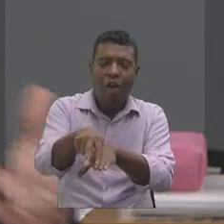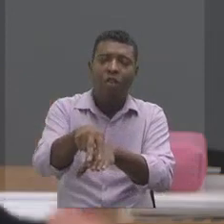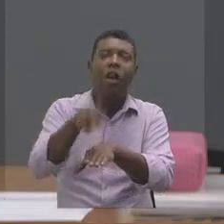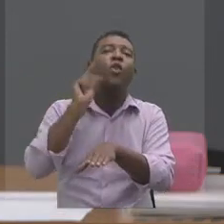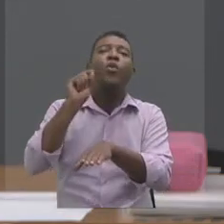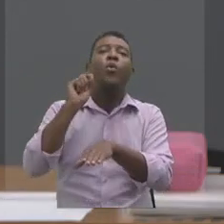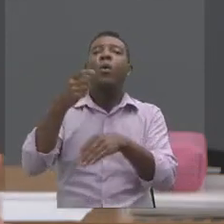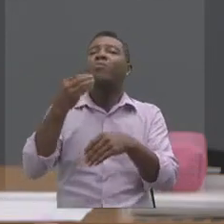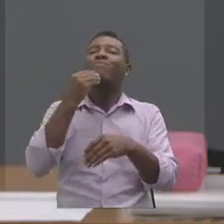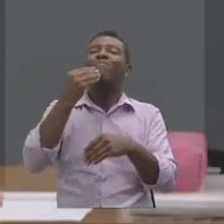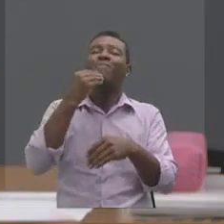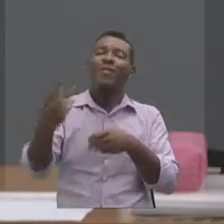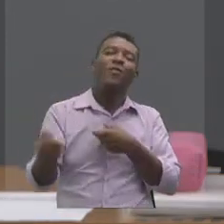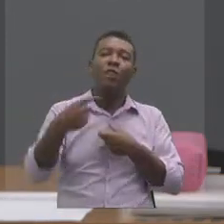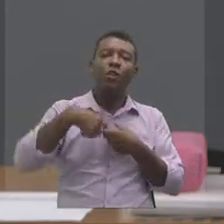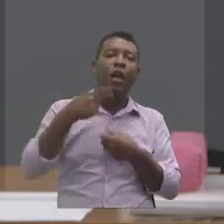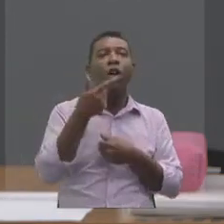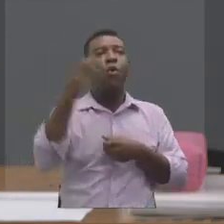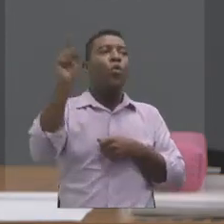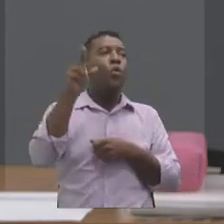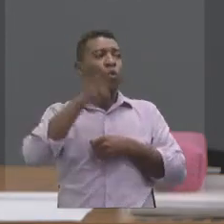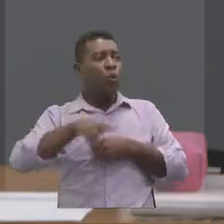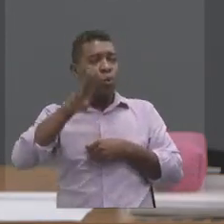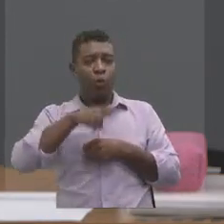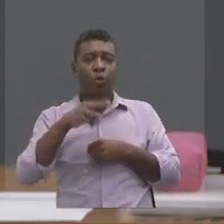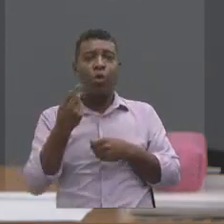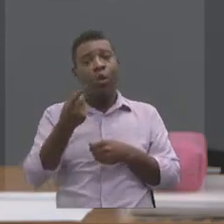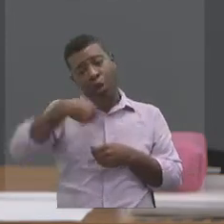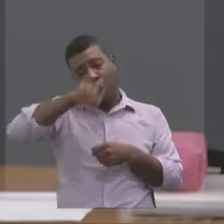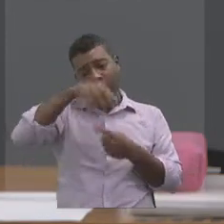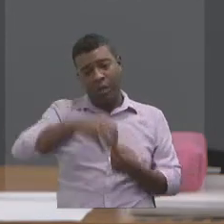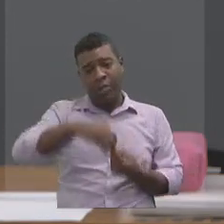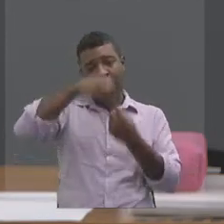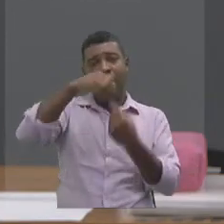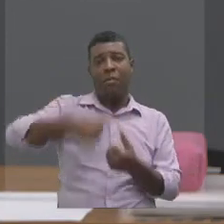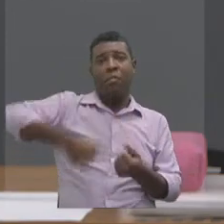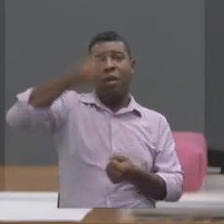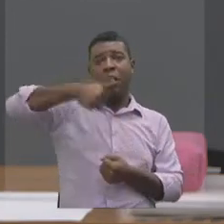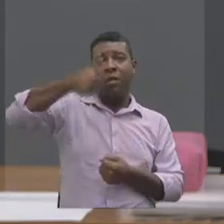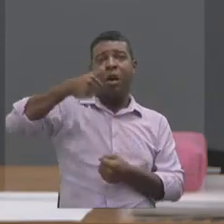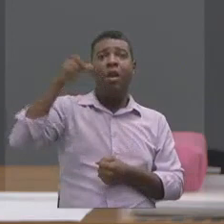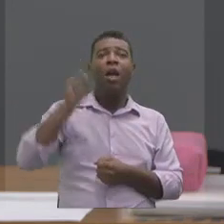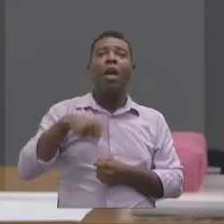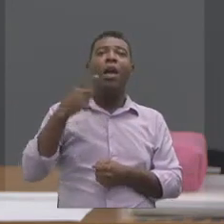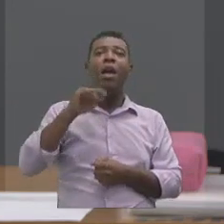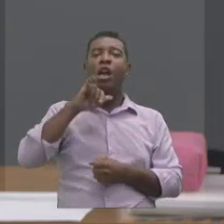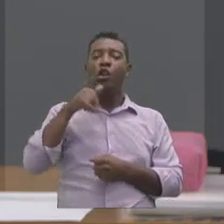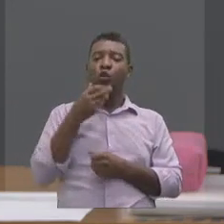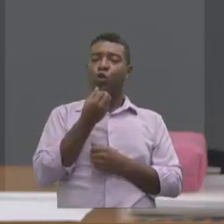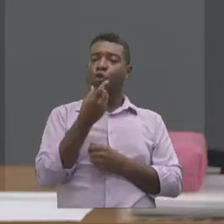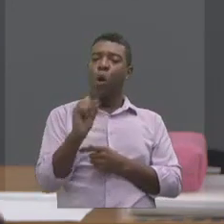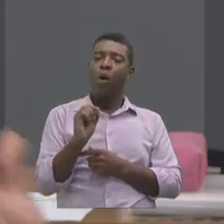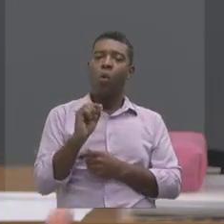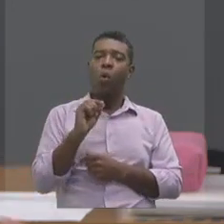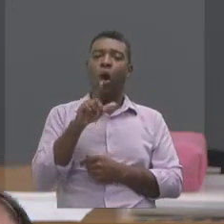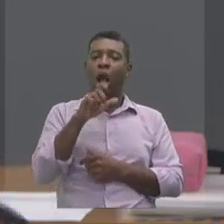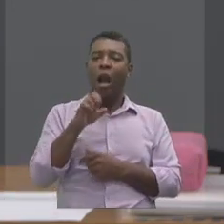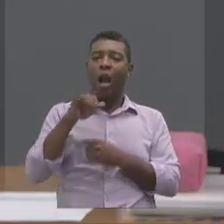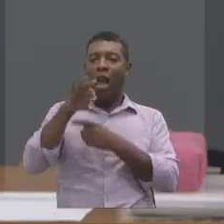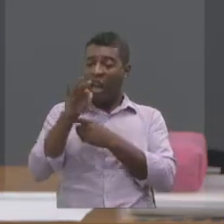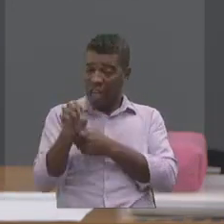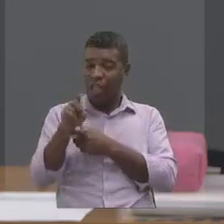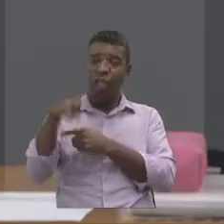possam ter outros usos então a gente também aqui é Pioneiro e que até o destaco a figura do ex-deputado João Leite né que trabalhou a nossa legislação aqui